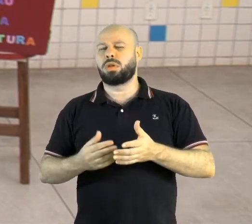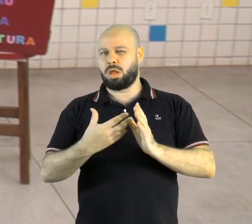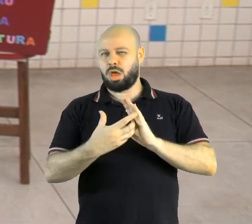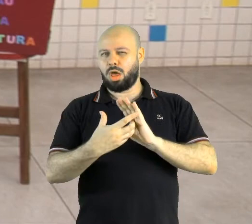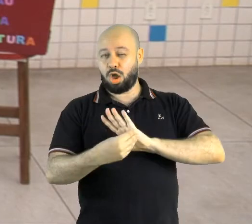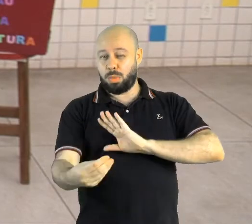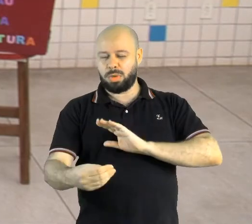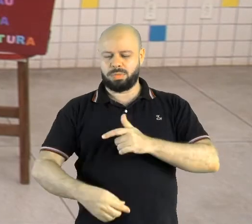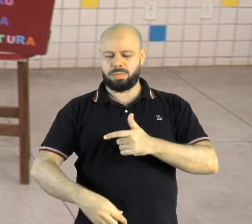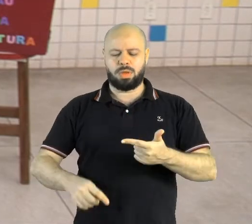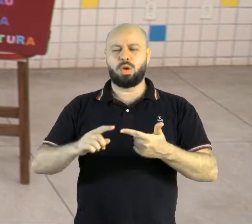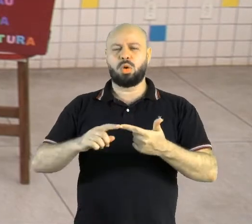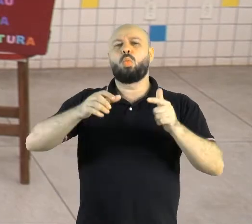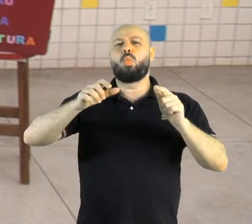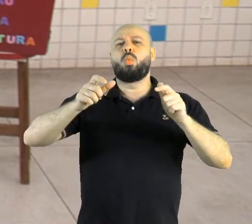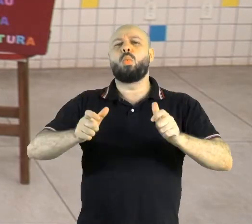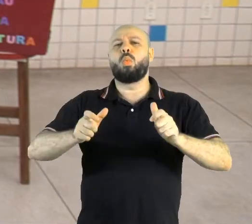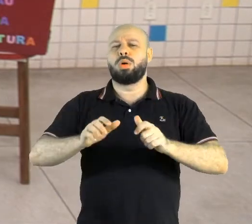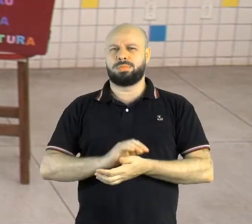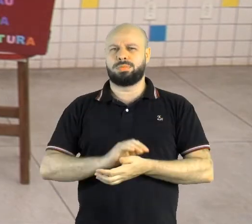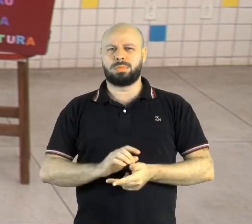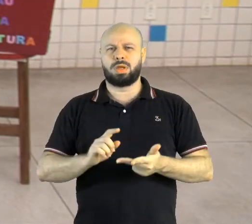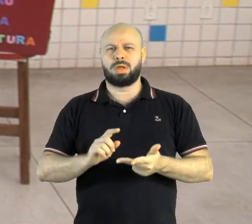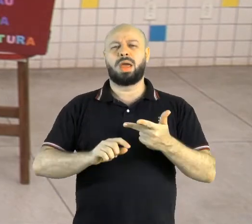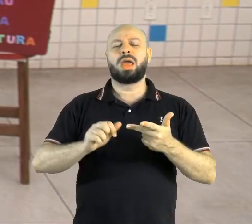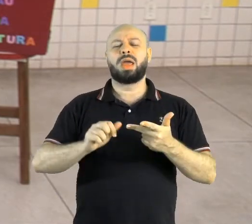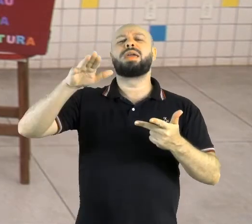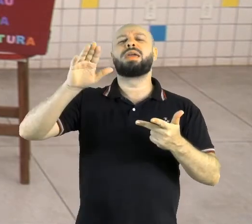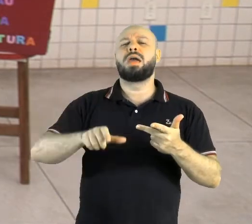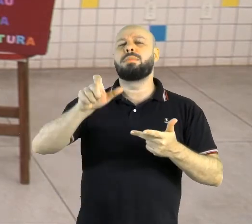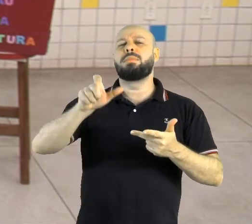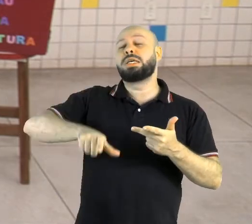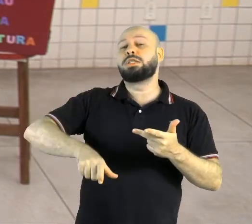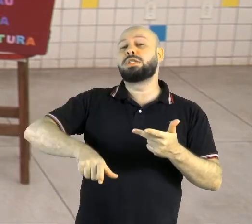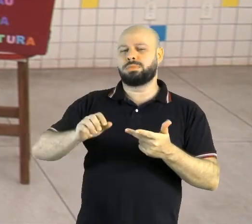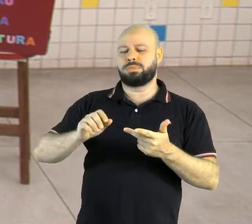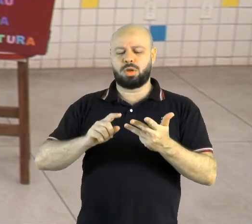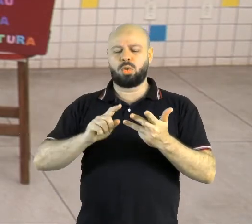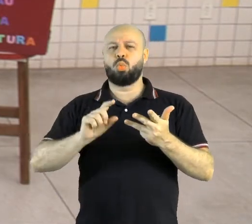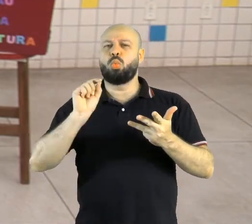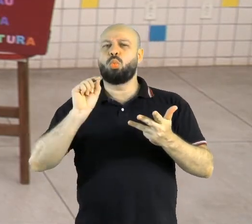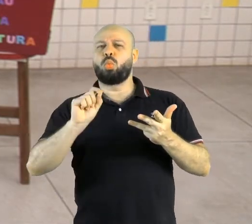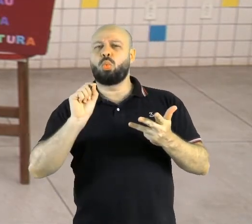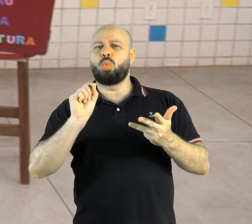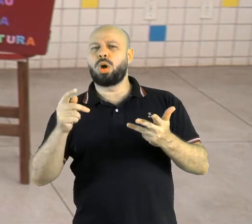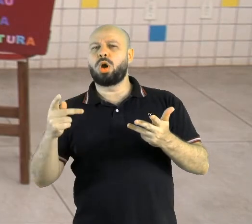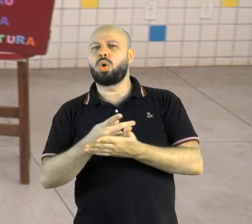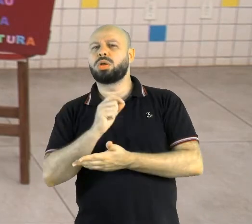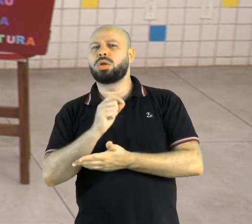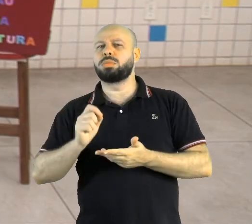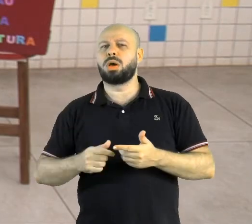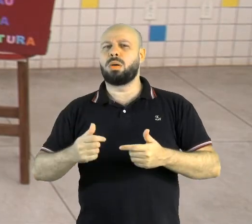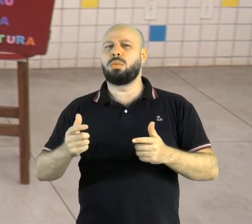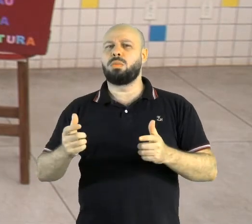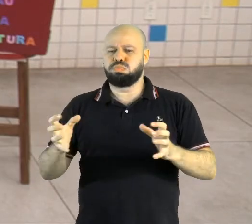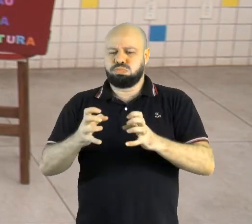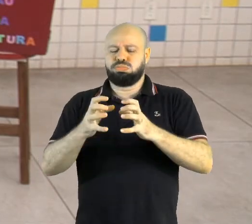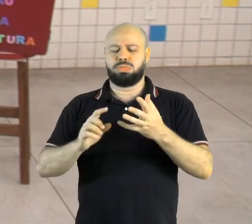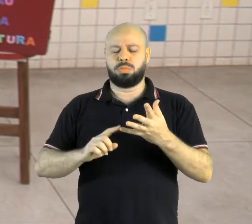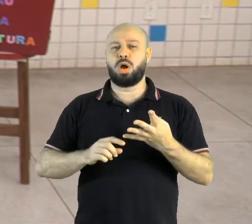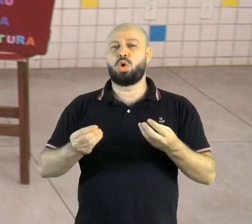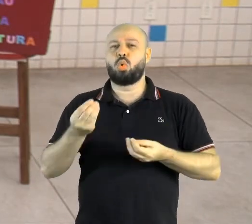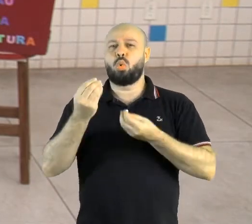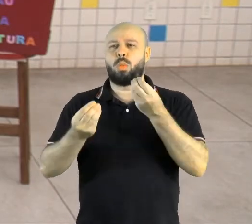data. Aonde? O lugar. Quem? O protagonista. O que aconteceu? Um conflito. Como que